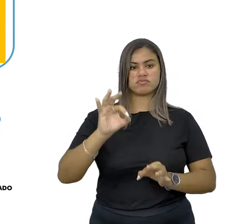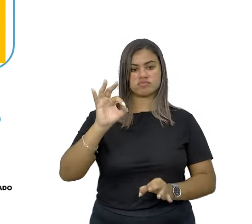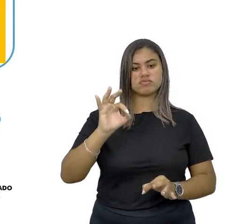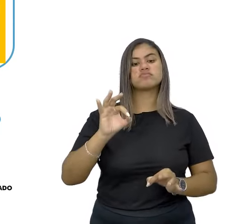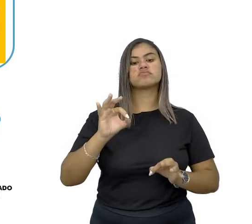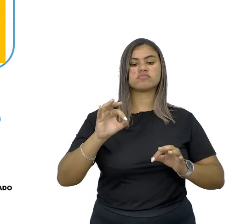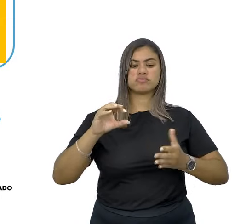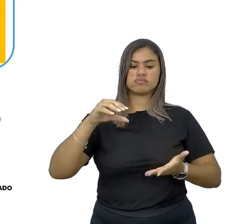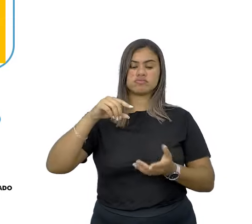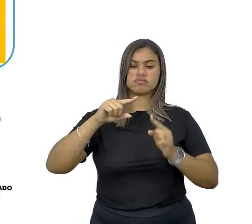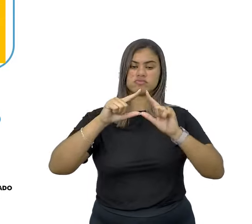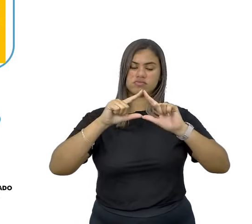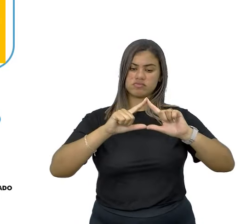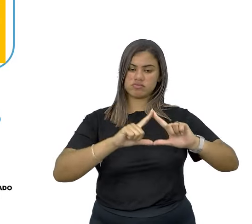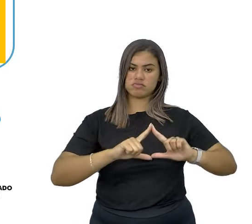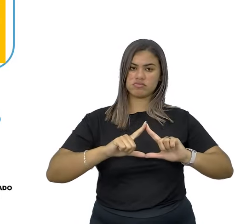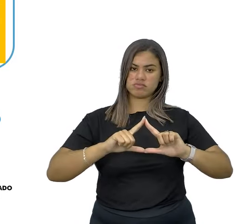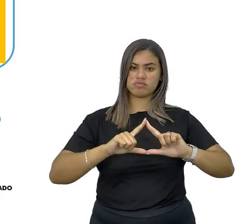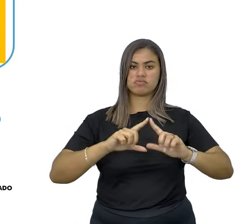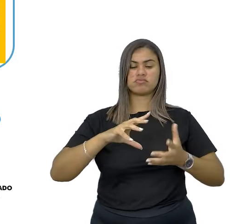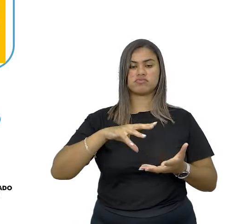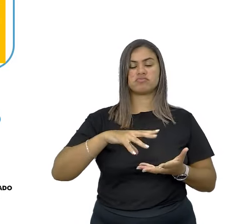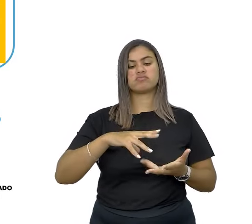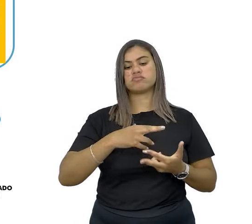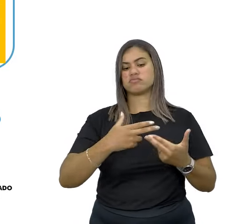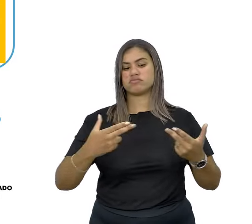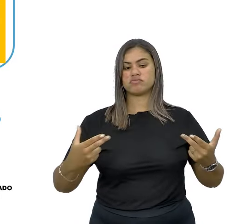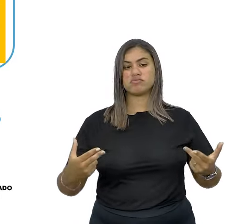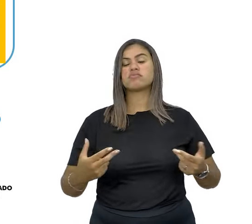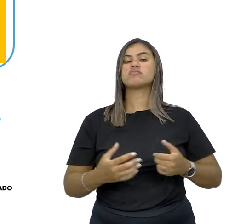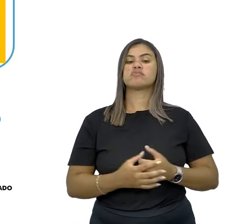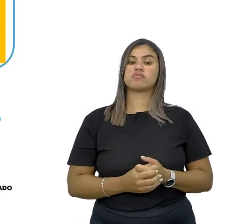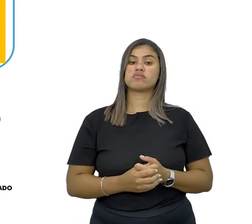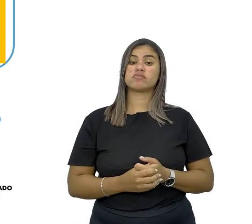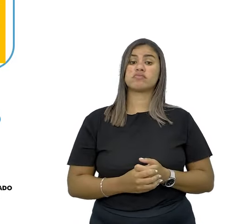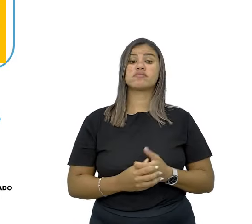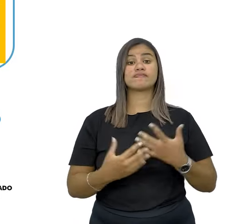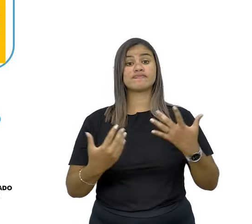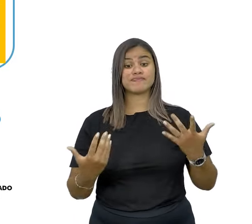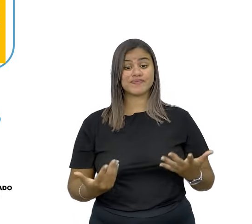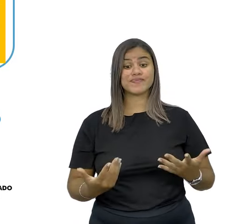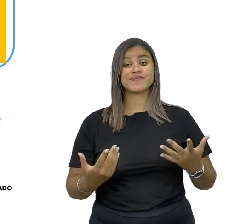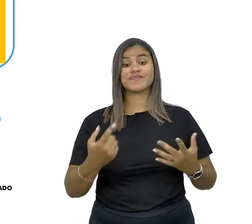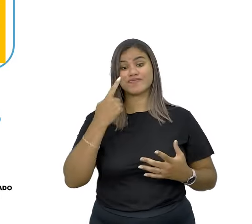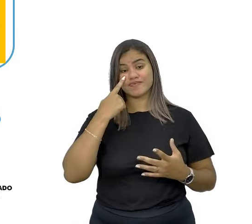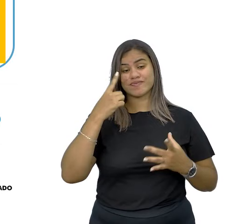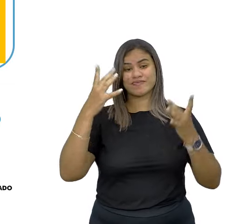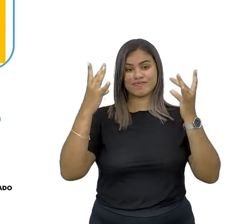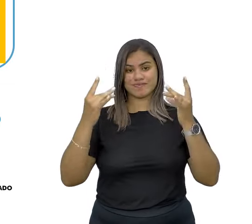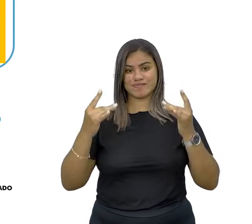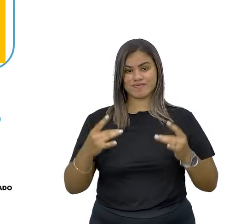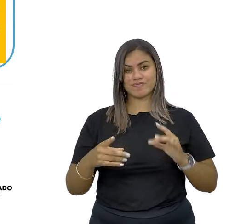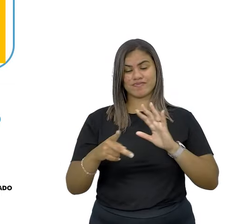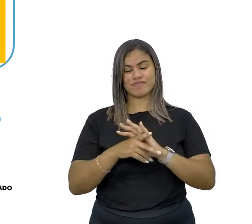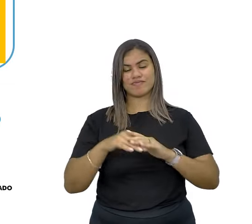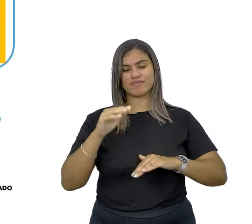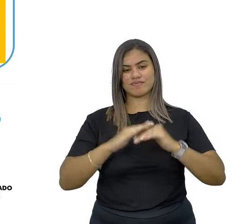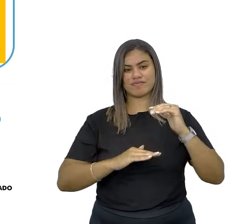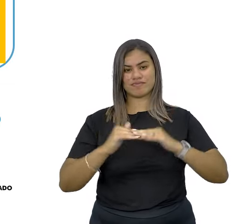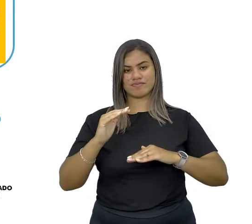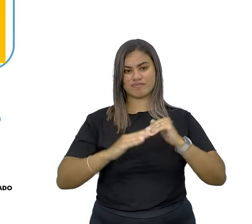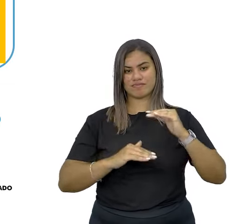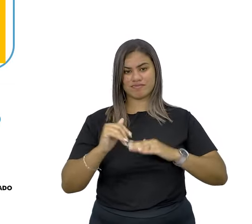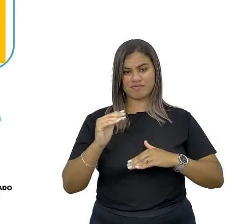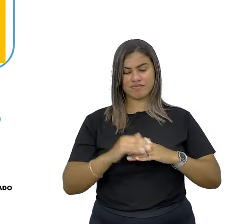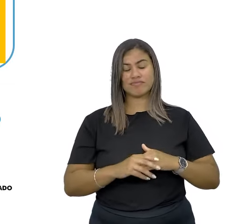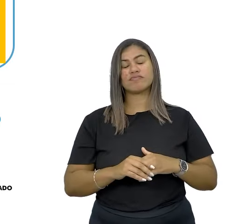arestas, de prismas e pirâmides. Essa continuação é a maior especificação da habilidade. Então,